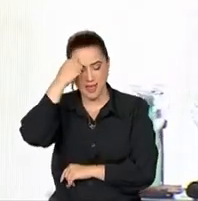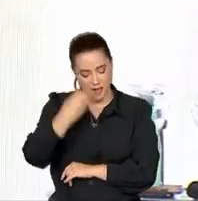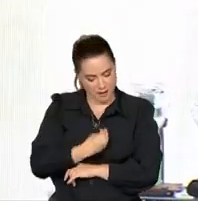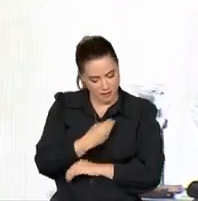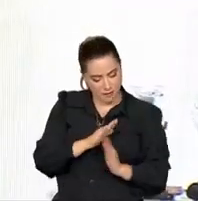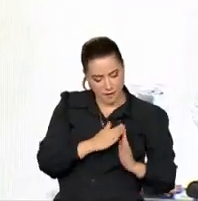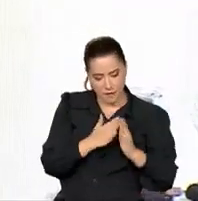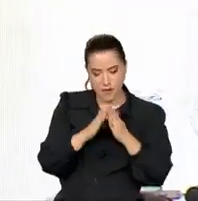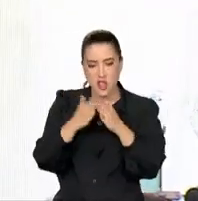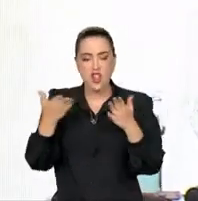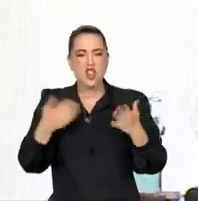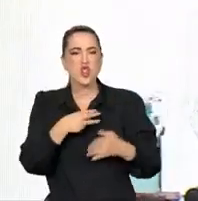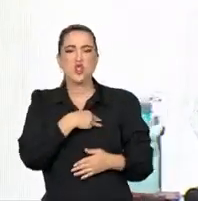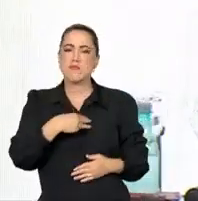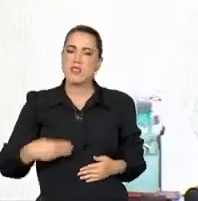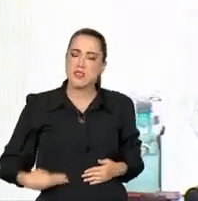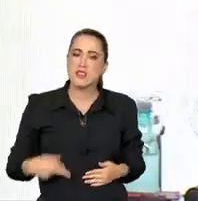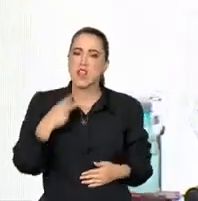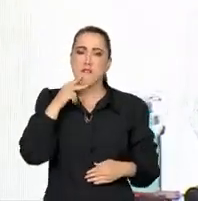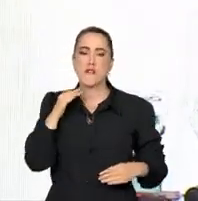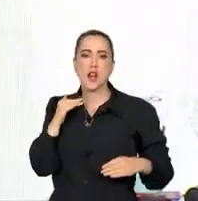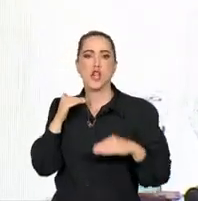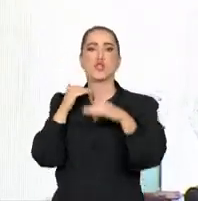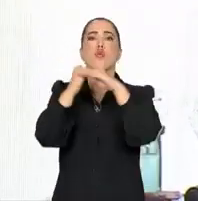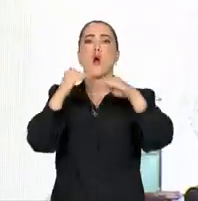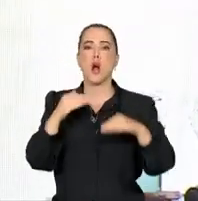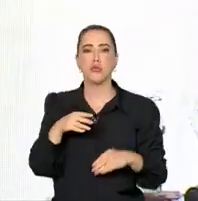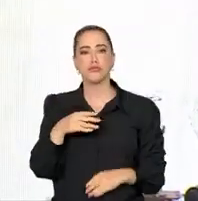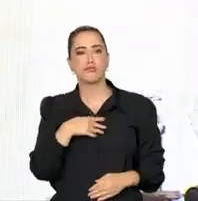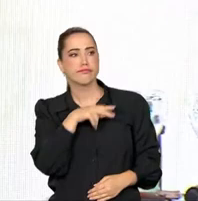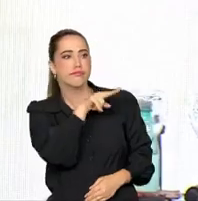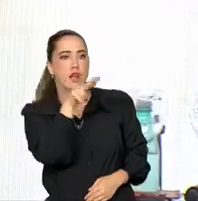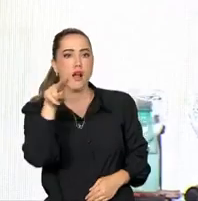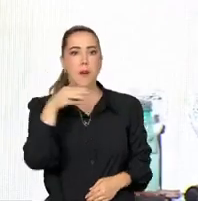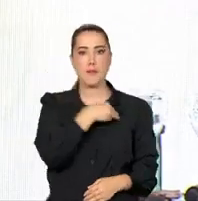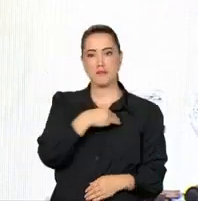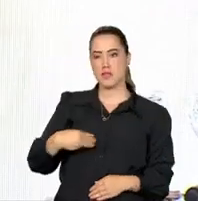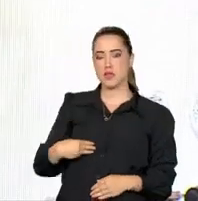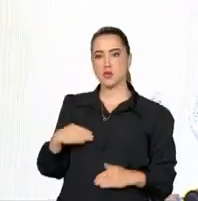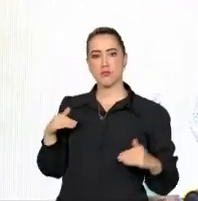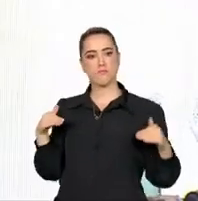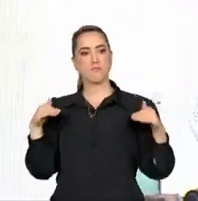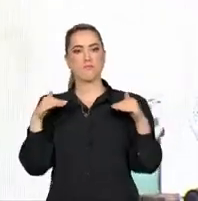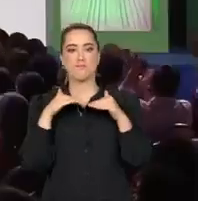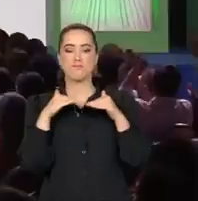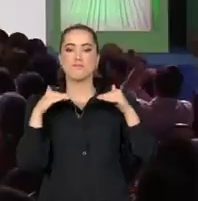hoje ministra de Estado, e falar de igual para igual com qualquer ministro,